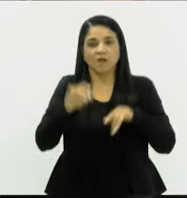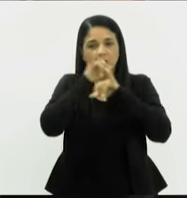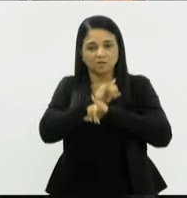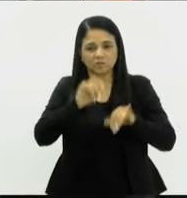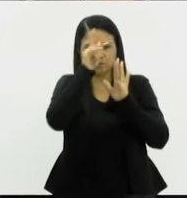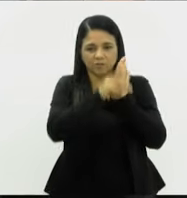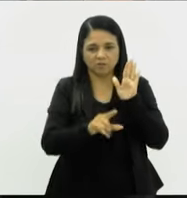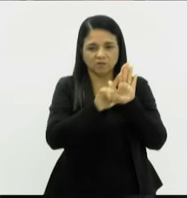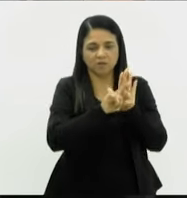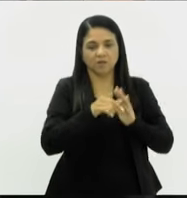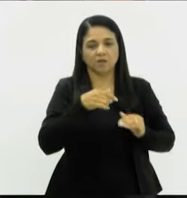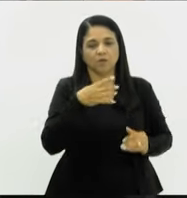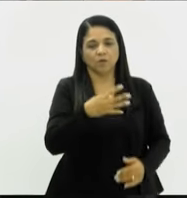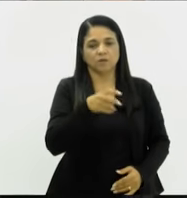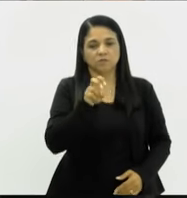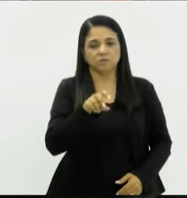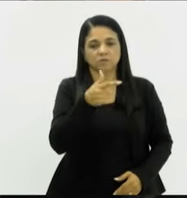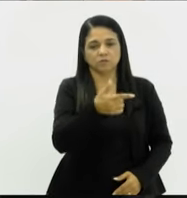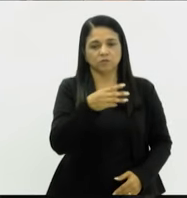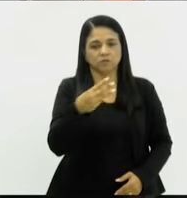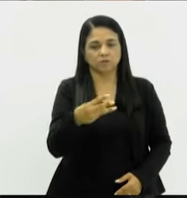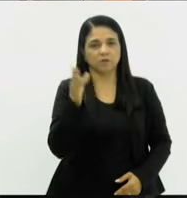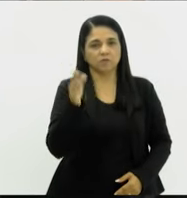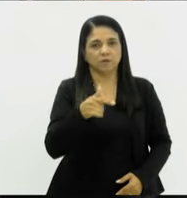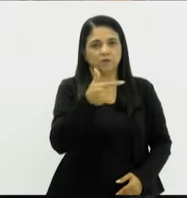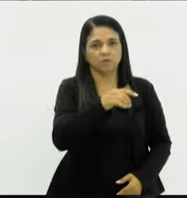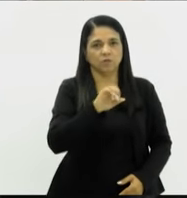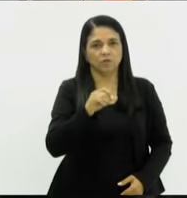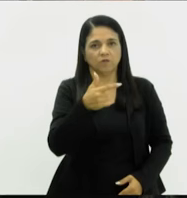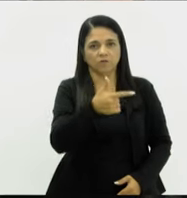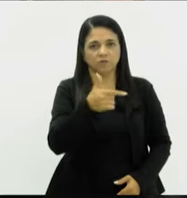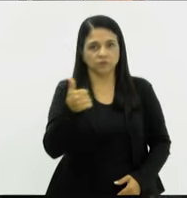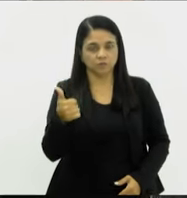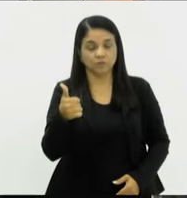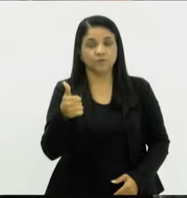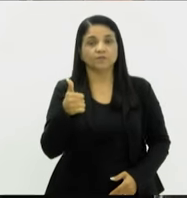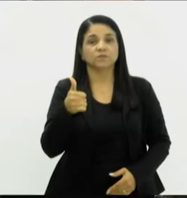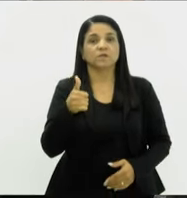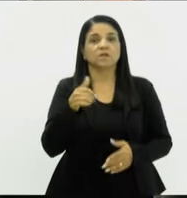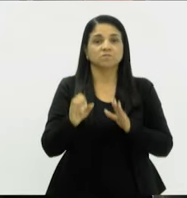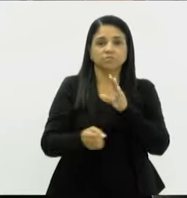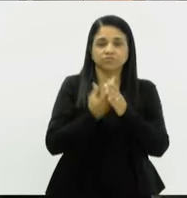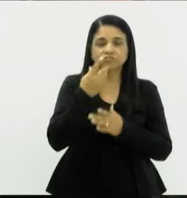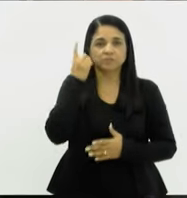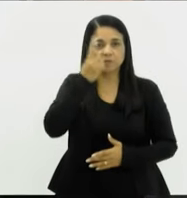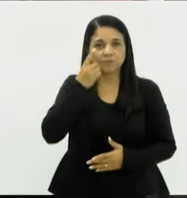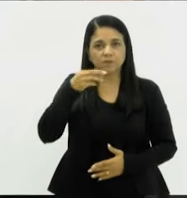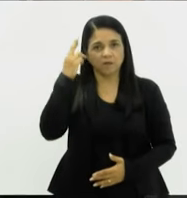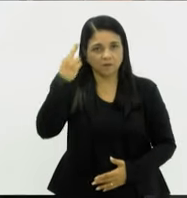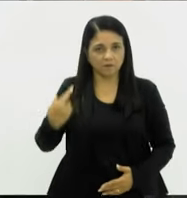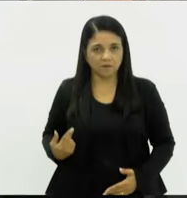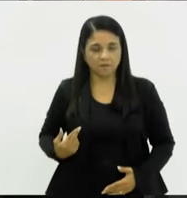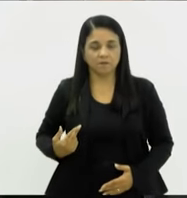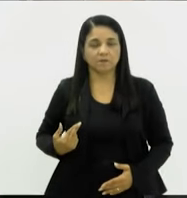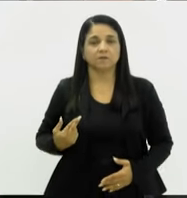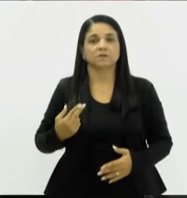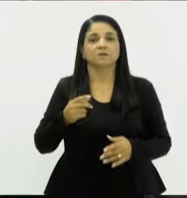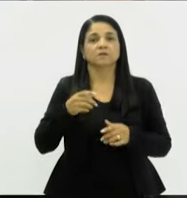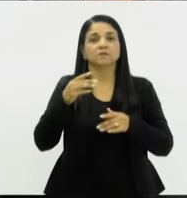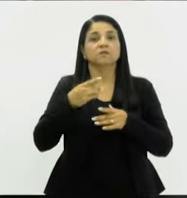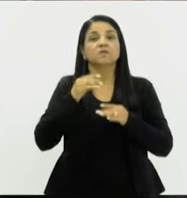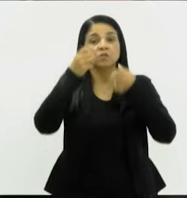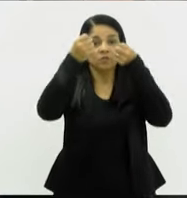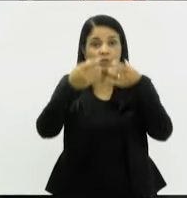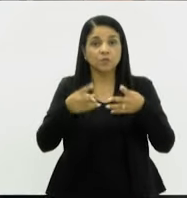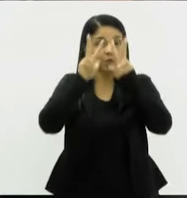Anuncio o projeto de lei número 4523 de 2021, de autoria da deputada Renata Souza, que dispõe